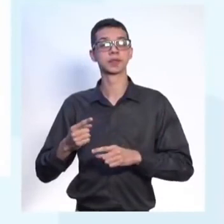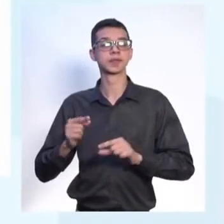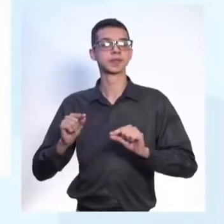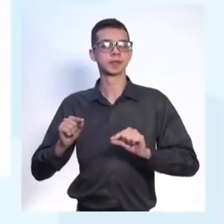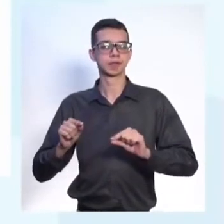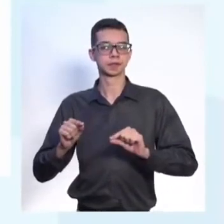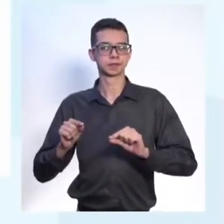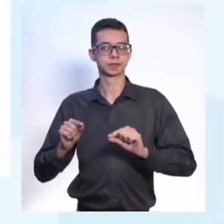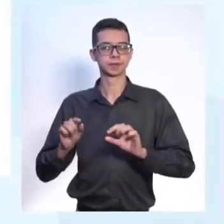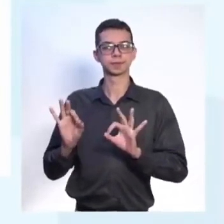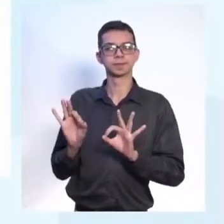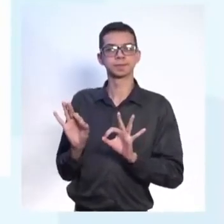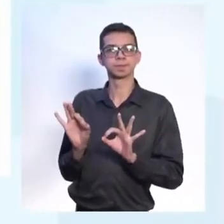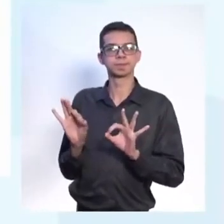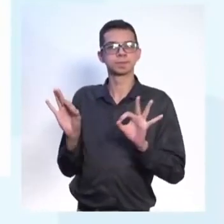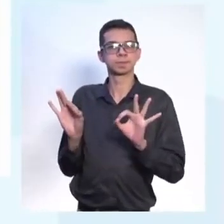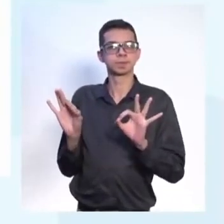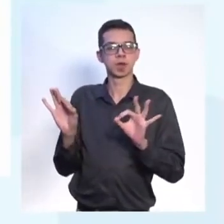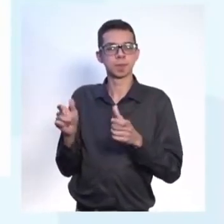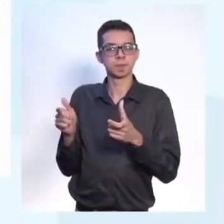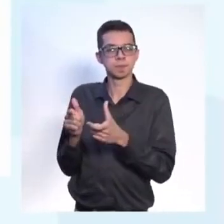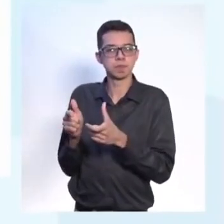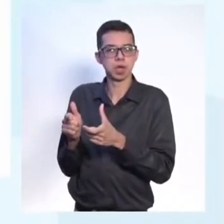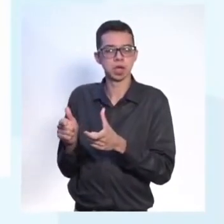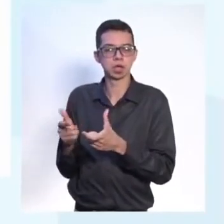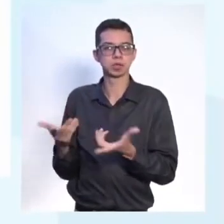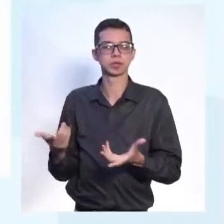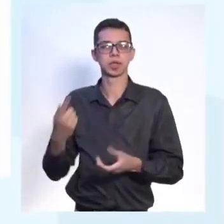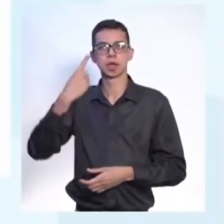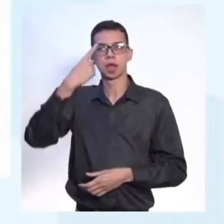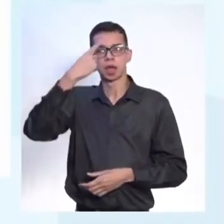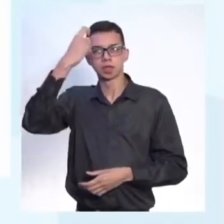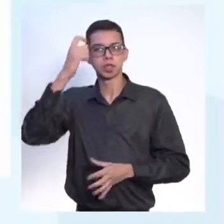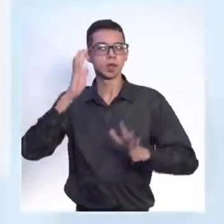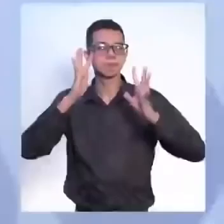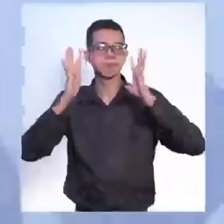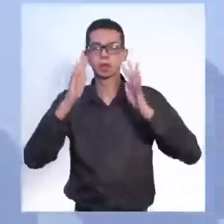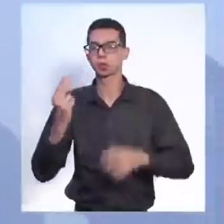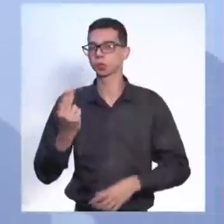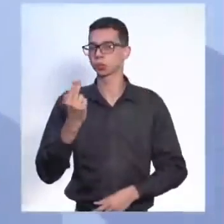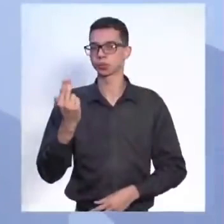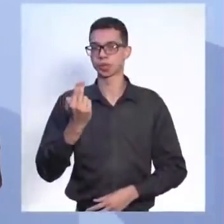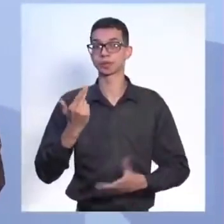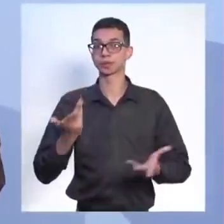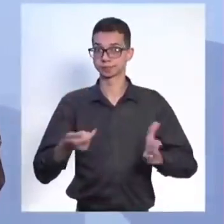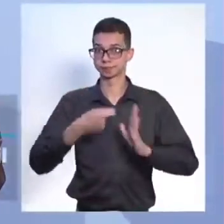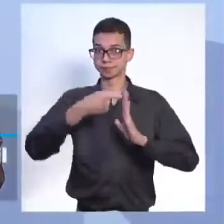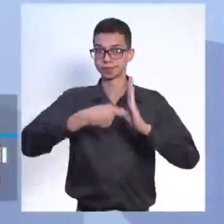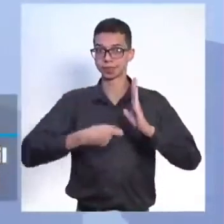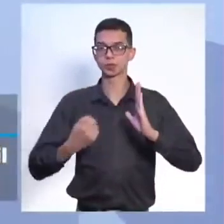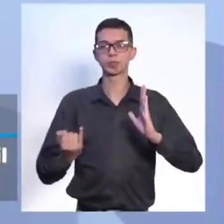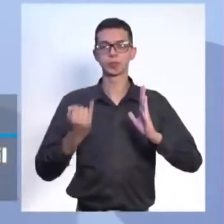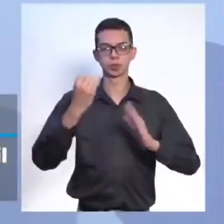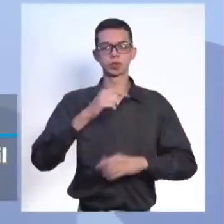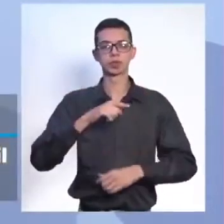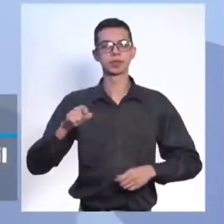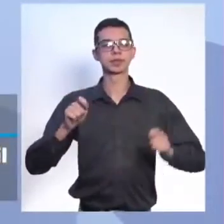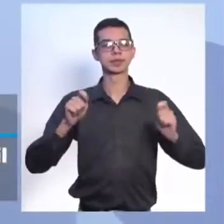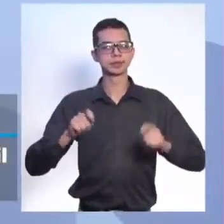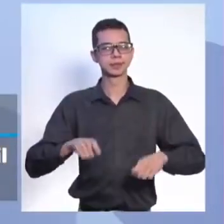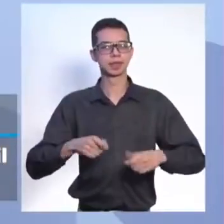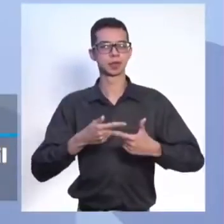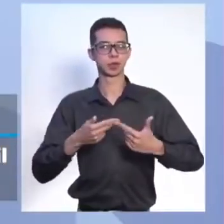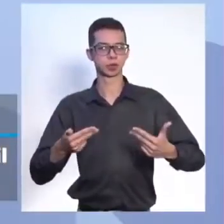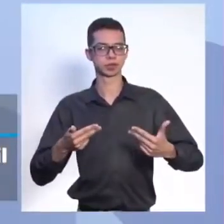pode adivinhar. Então, fica esse texto aqui, bem interessante, depois vocês podem retirar os excertos, é